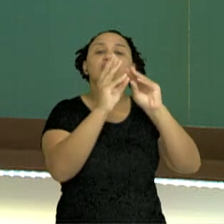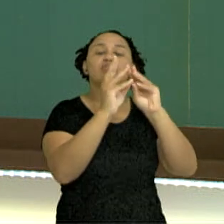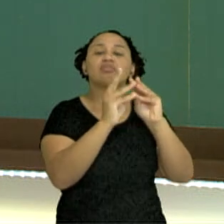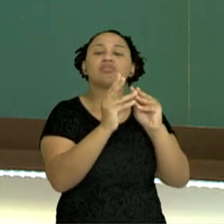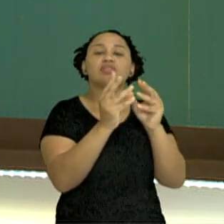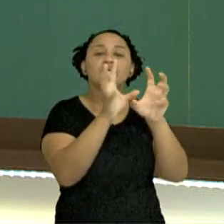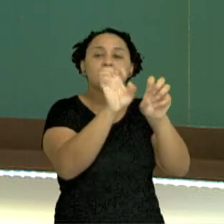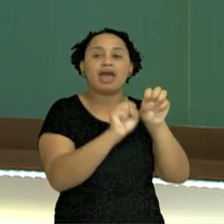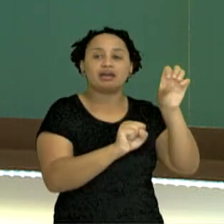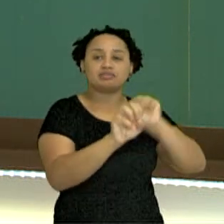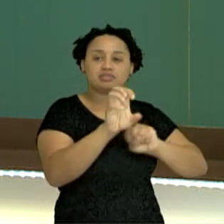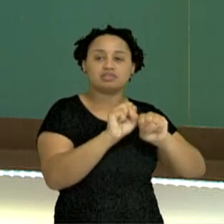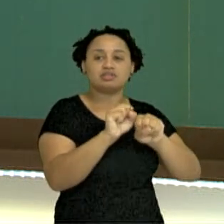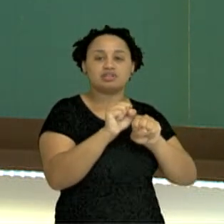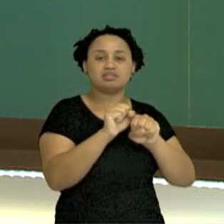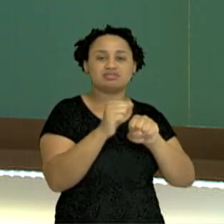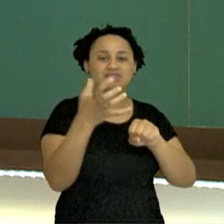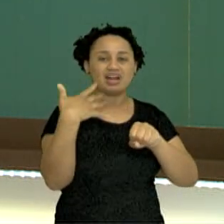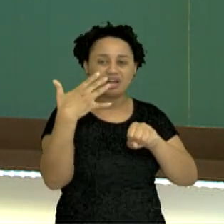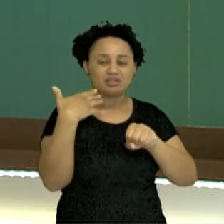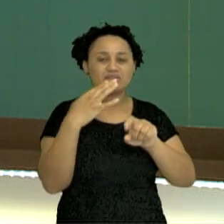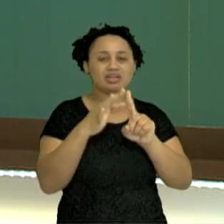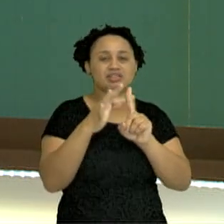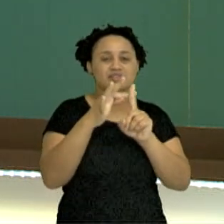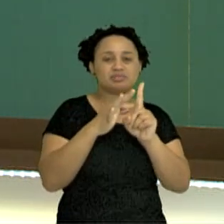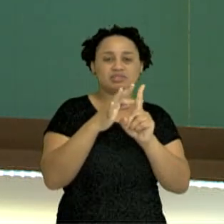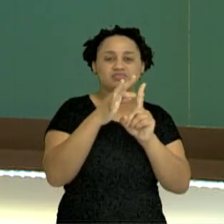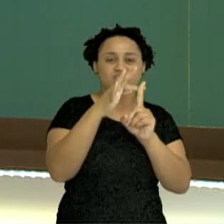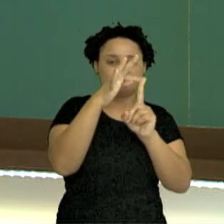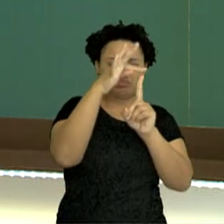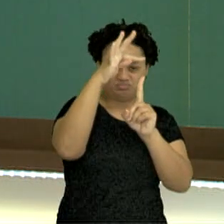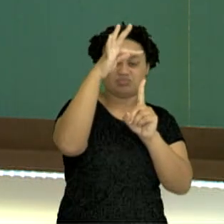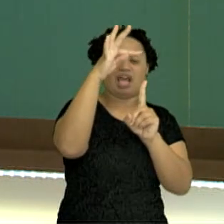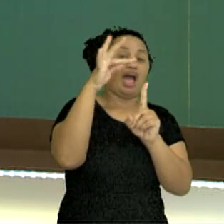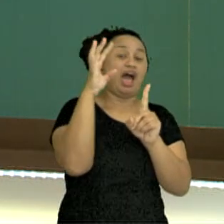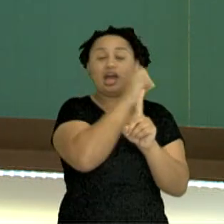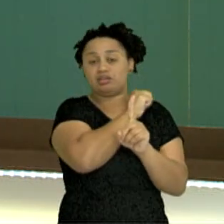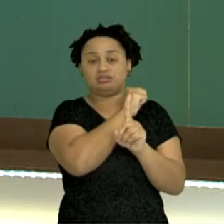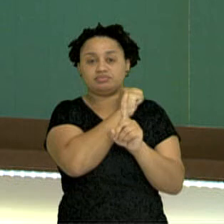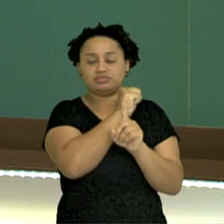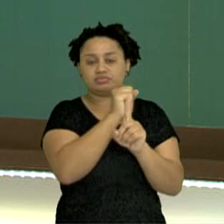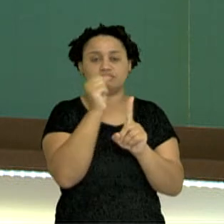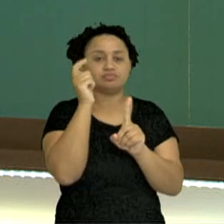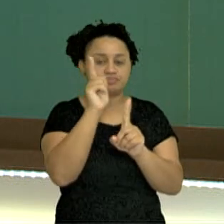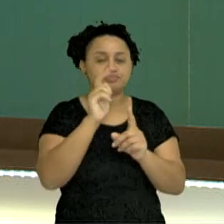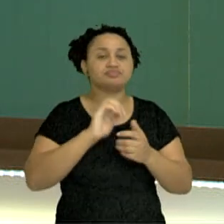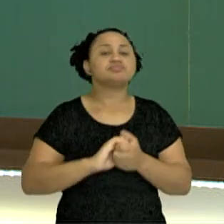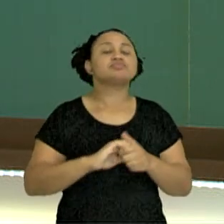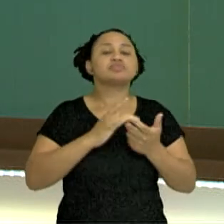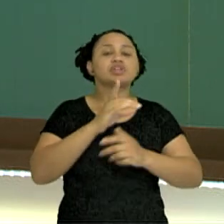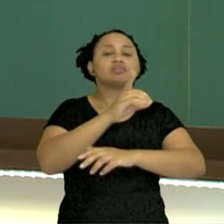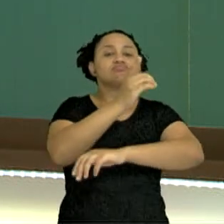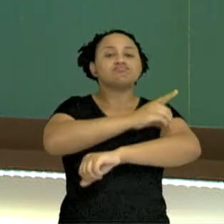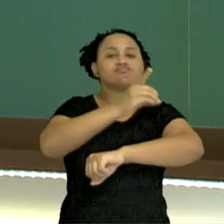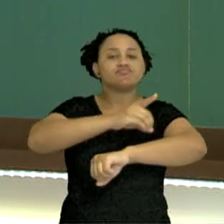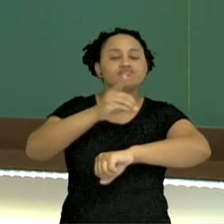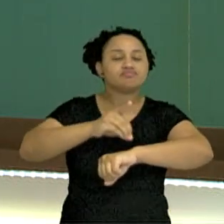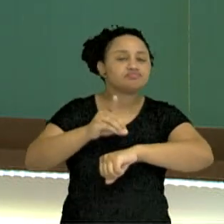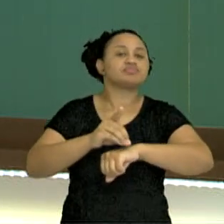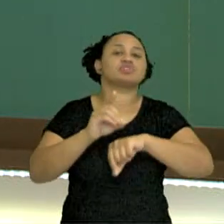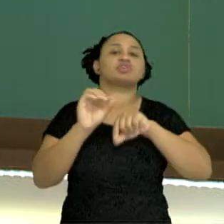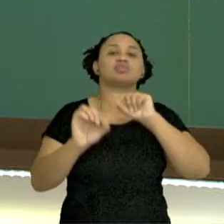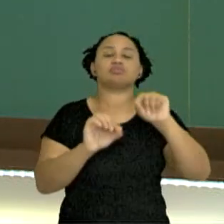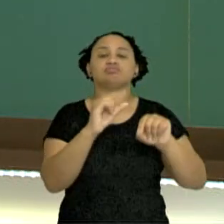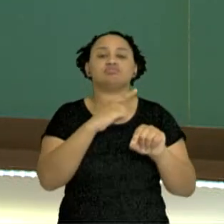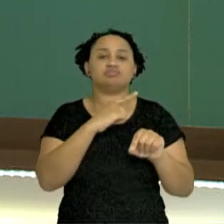calor muito rapidamente, de aumentar a sua temperatura em um espaço de tempo bastante curto. Então, nos desertos, que são